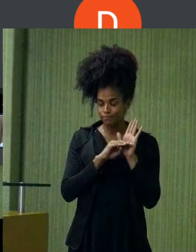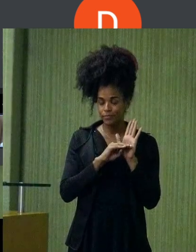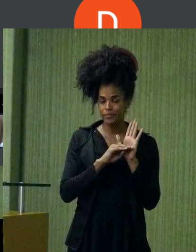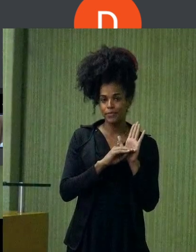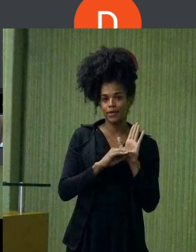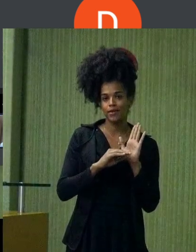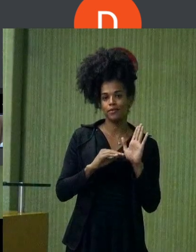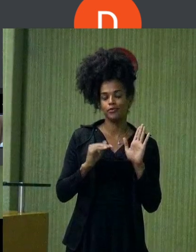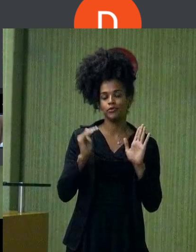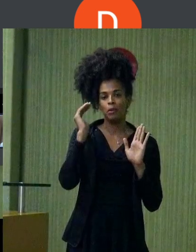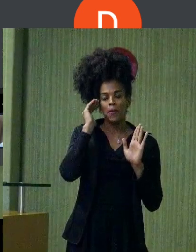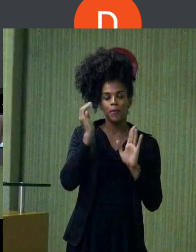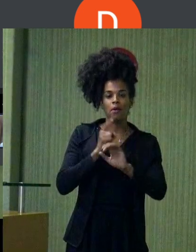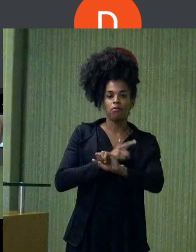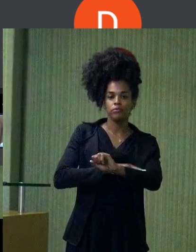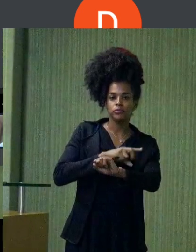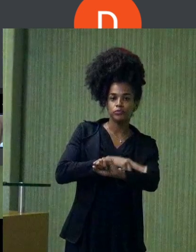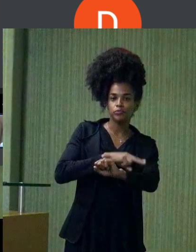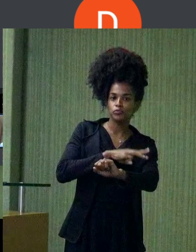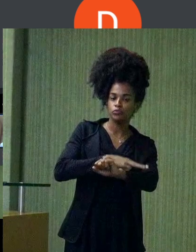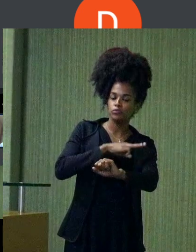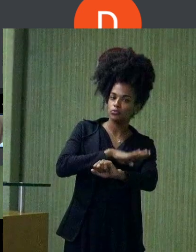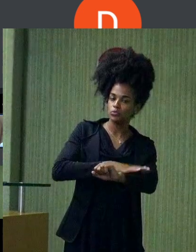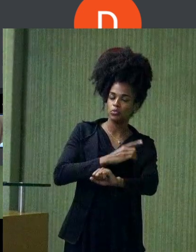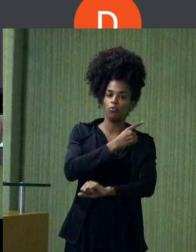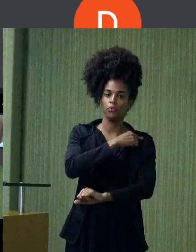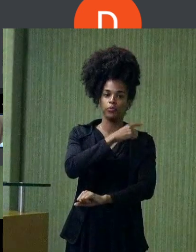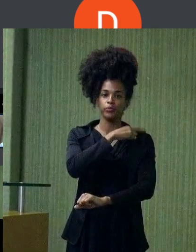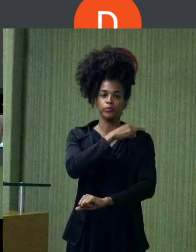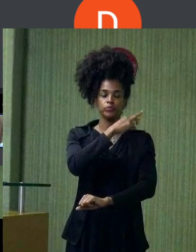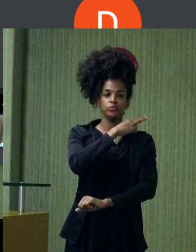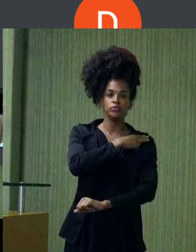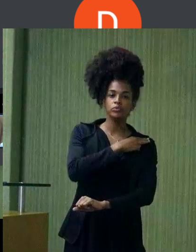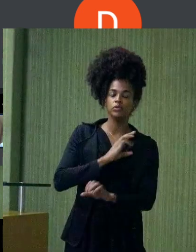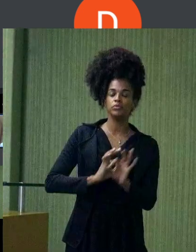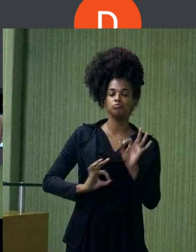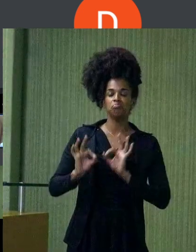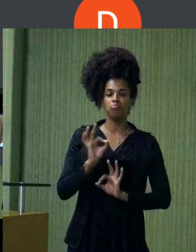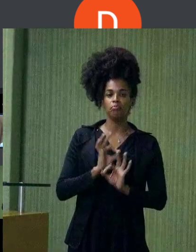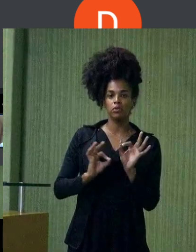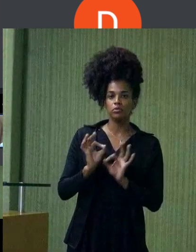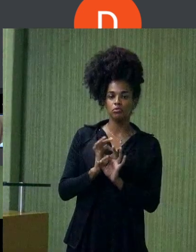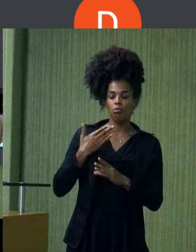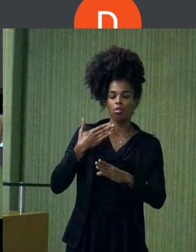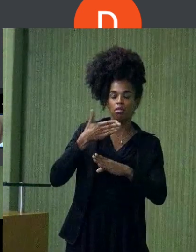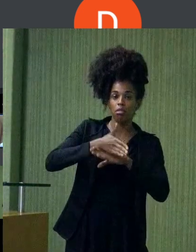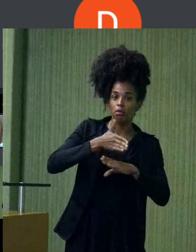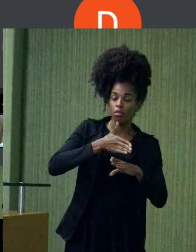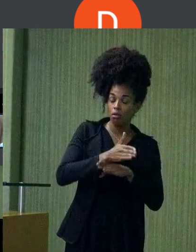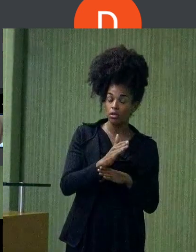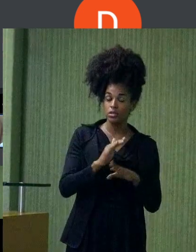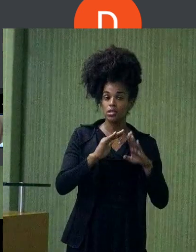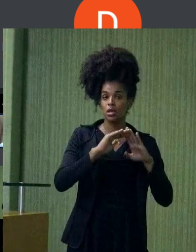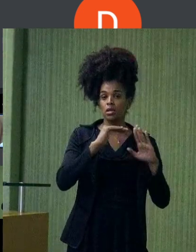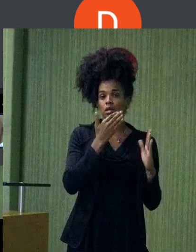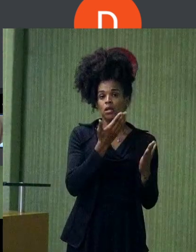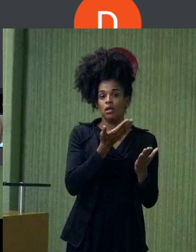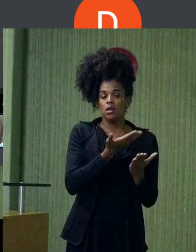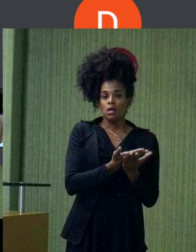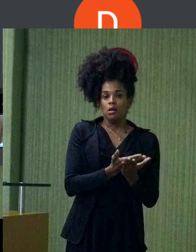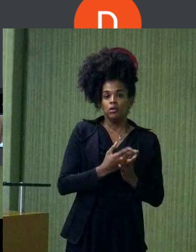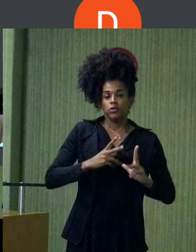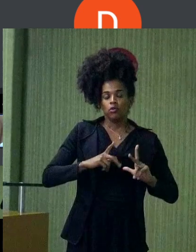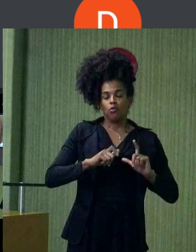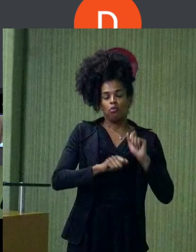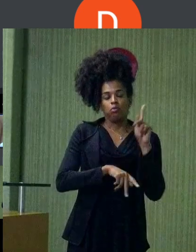e Médio é utilizar até universalizar até o terceiro ano de vigência o acesso à escola para toda a população